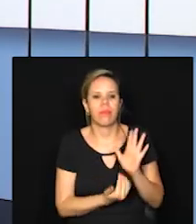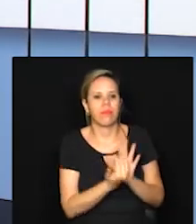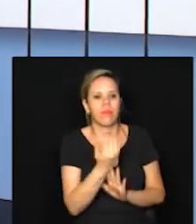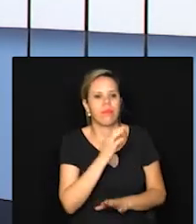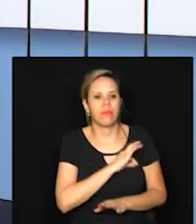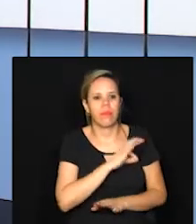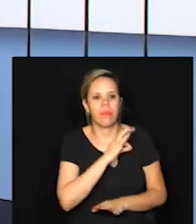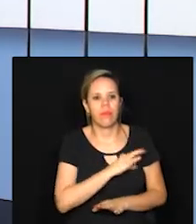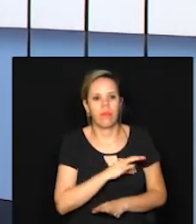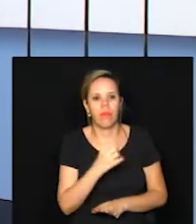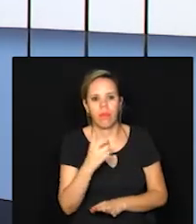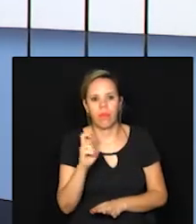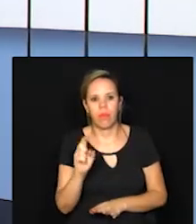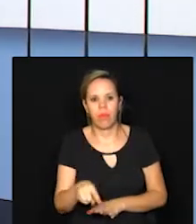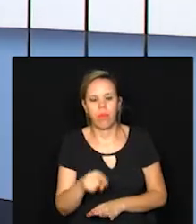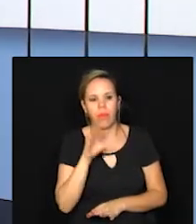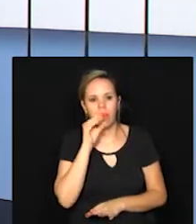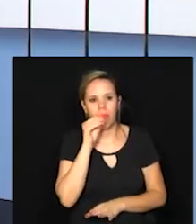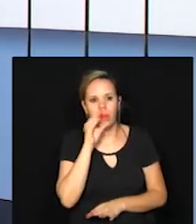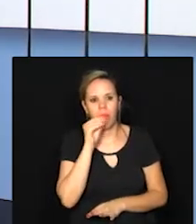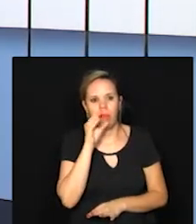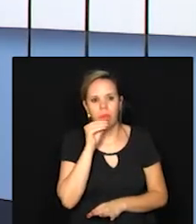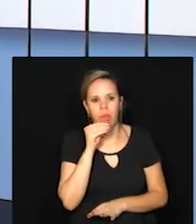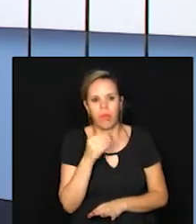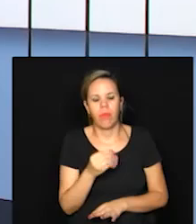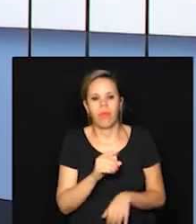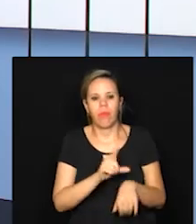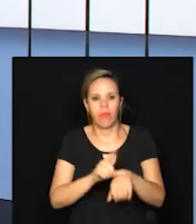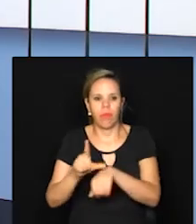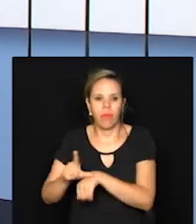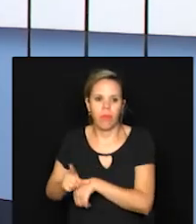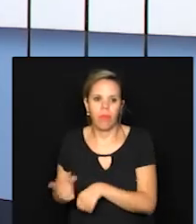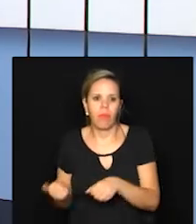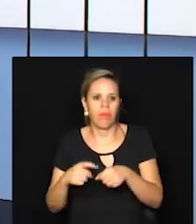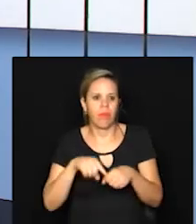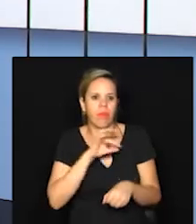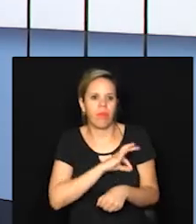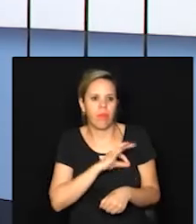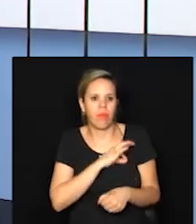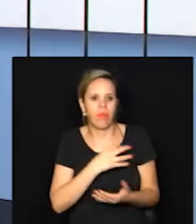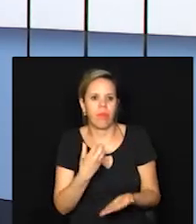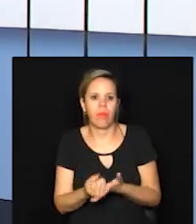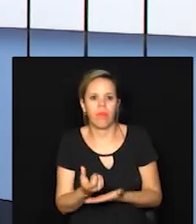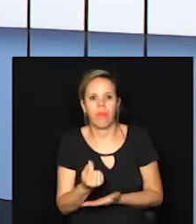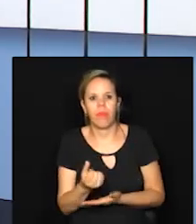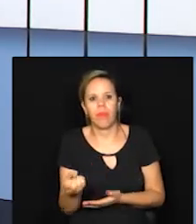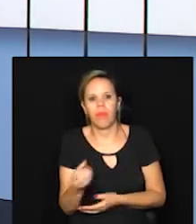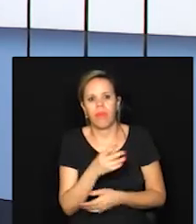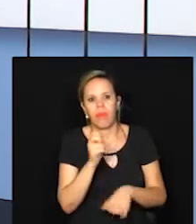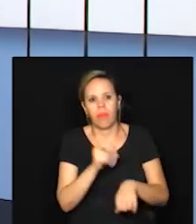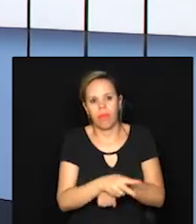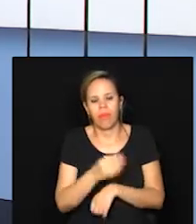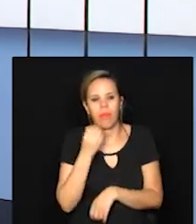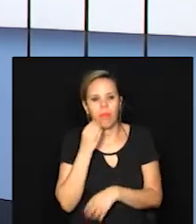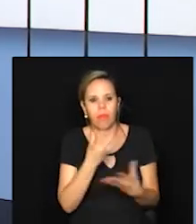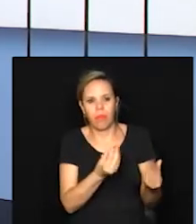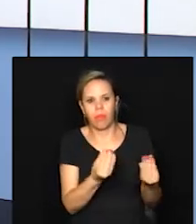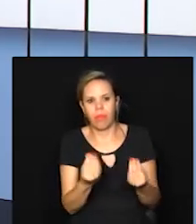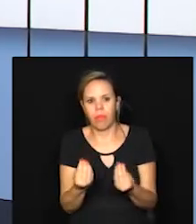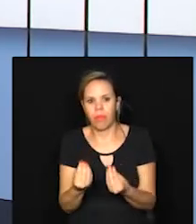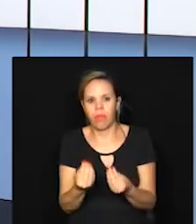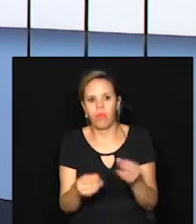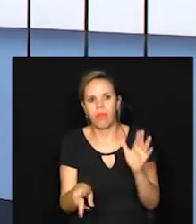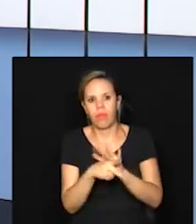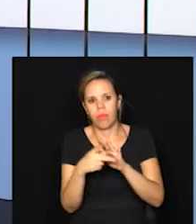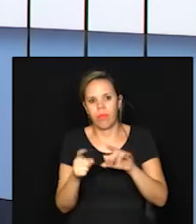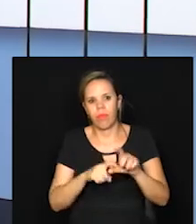de 15 mil funcionários de estabelecimentos que vão voltar a receber gorjeta, novos postos de trabalho. Muitos deles são